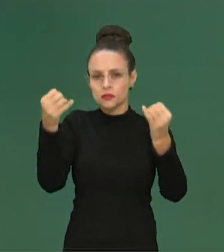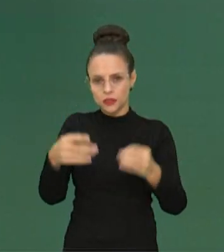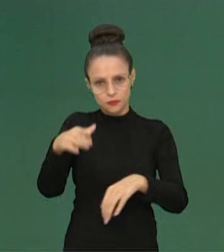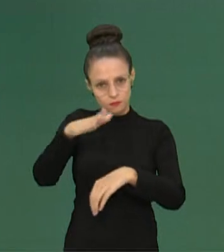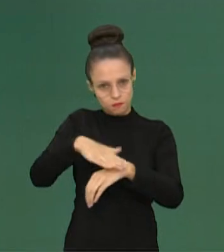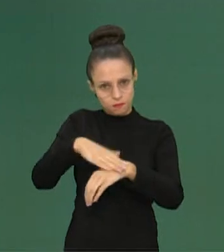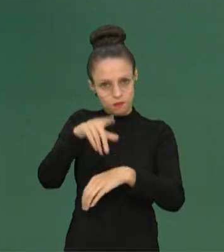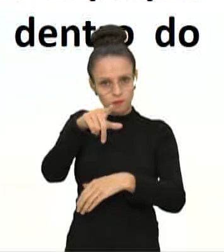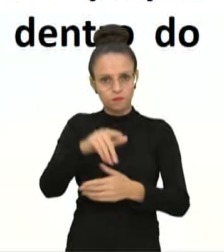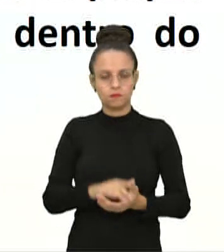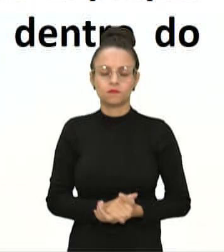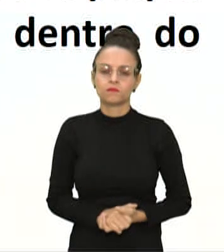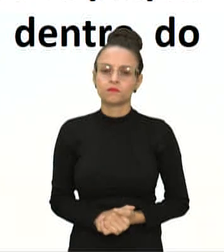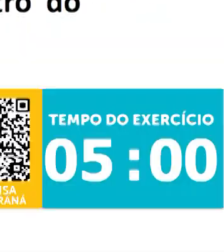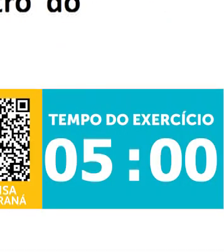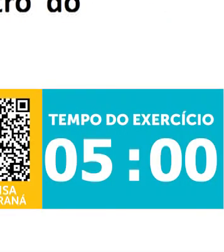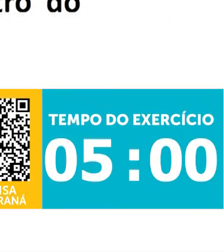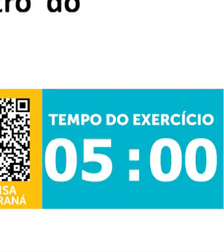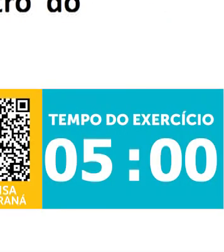vez.